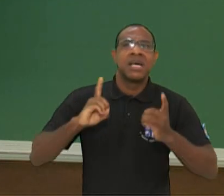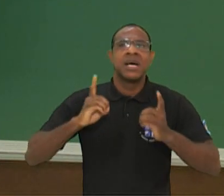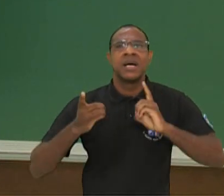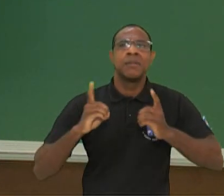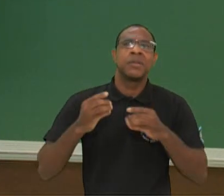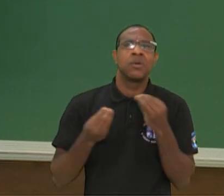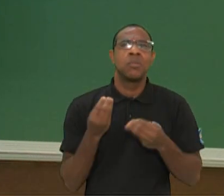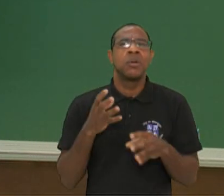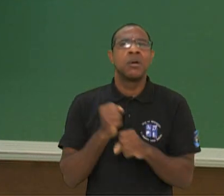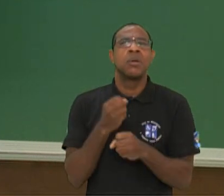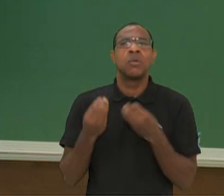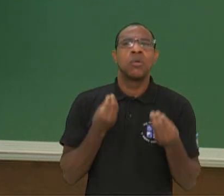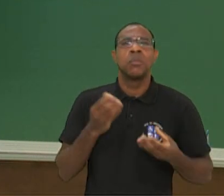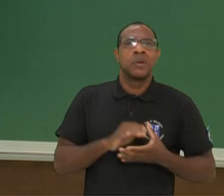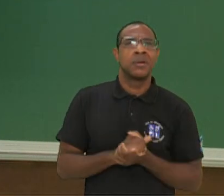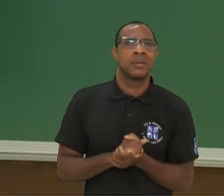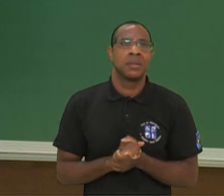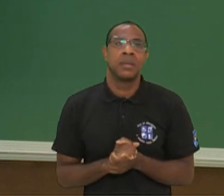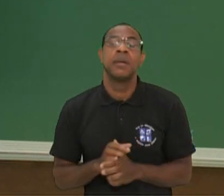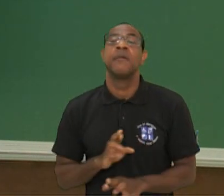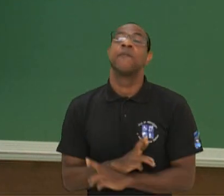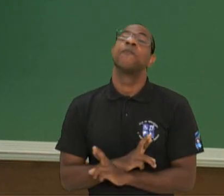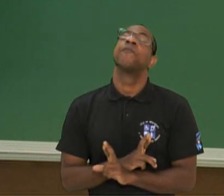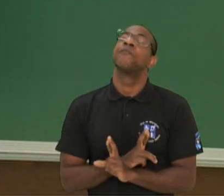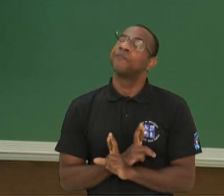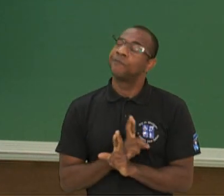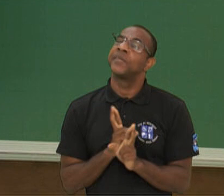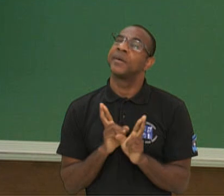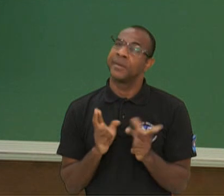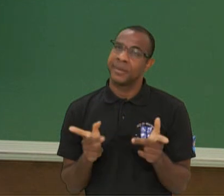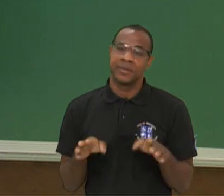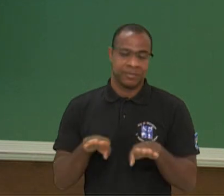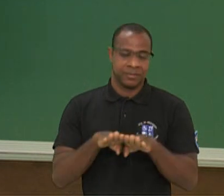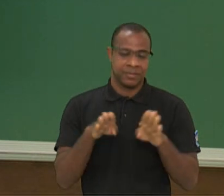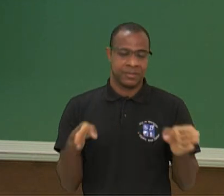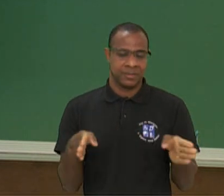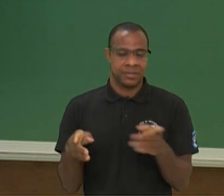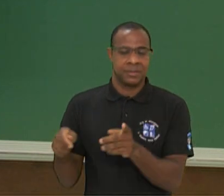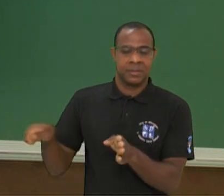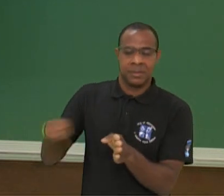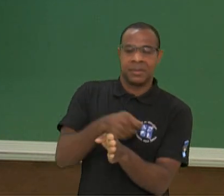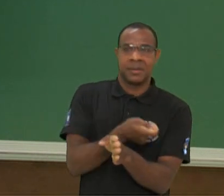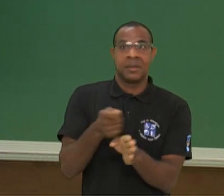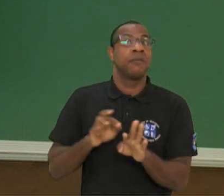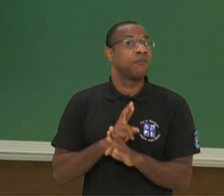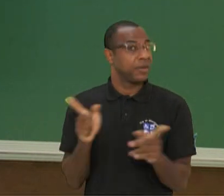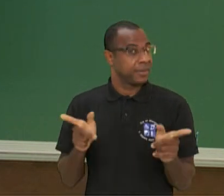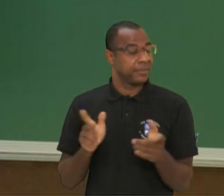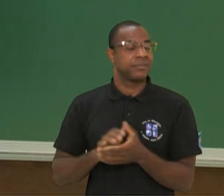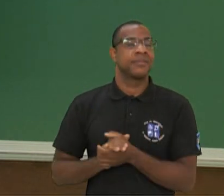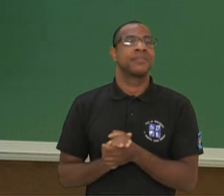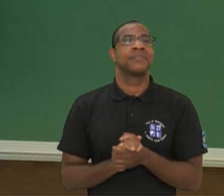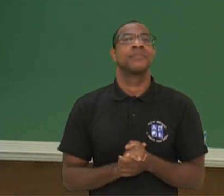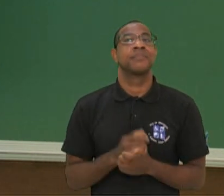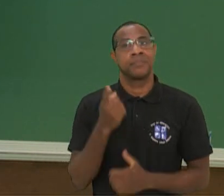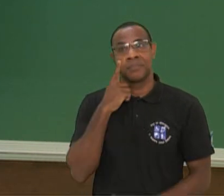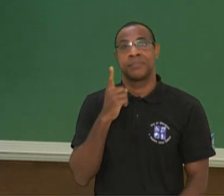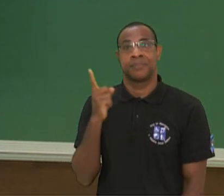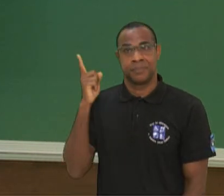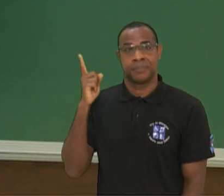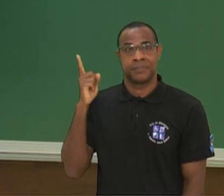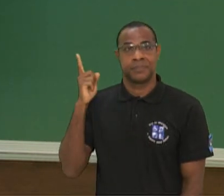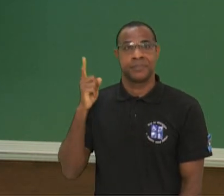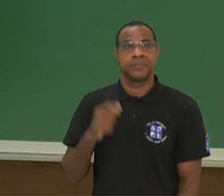pontuação? A pontuação ela é bem diferente da pontuação do tênis de mesa. Então, a gente vai tentar explicar isso para vocês. Então, vamos lá. Aqui é